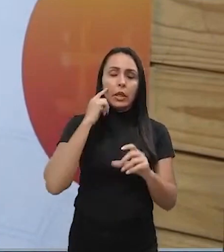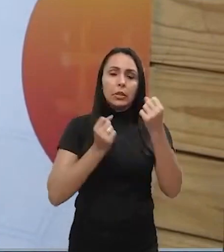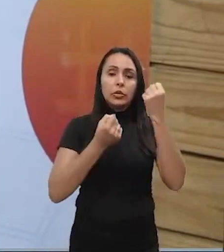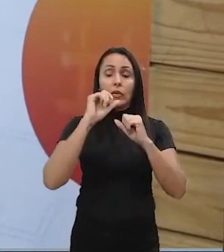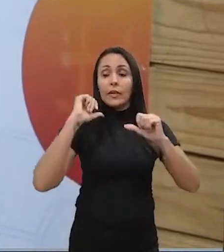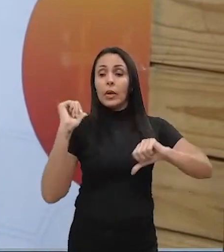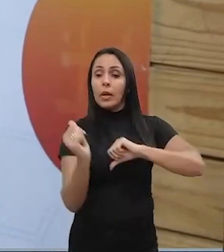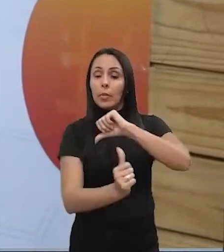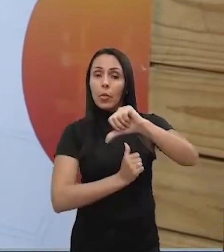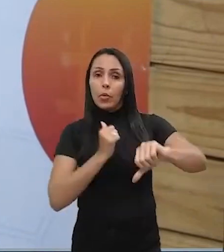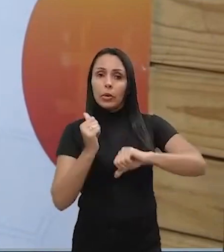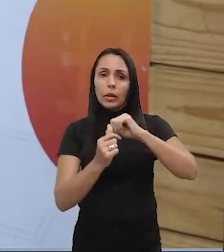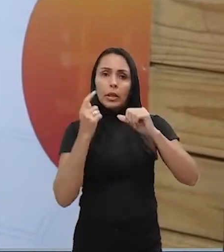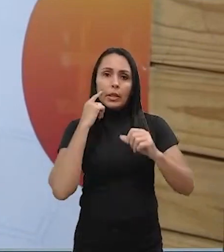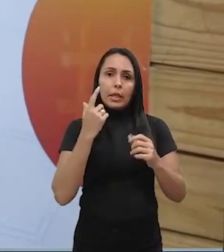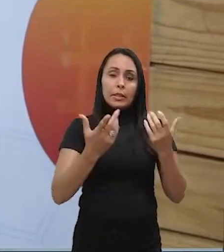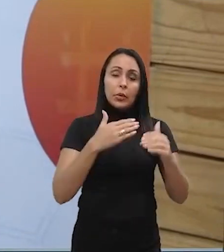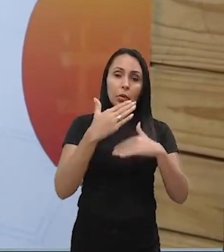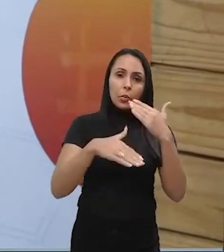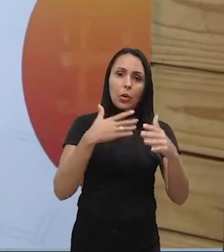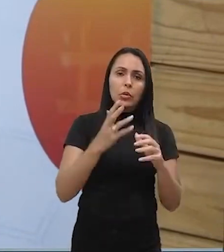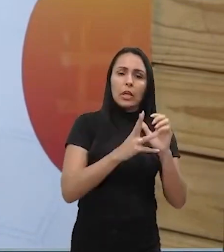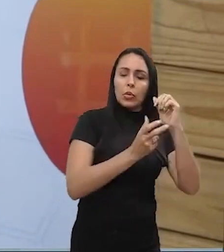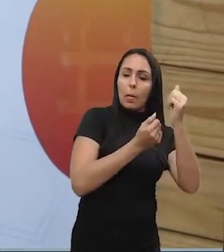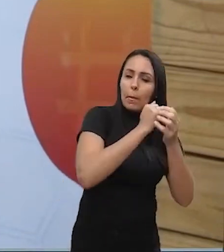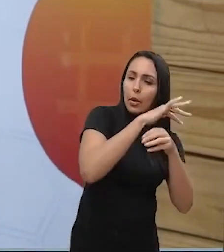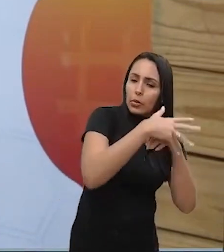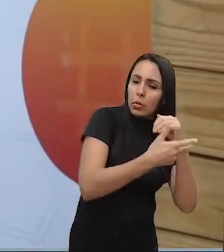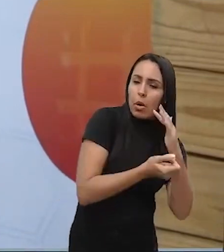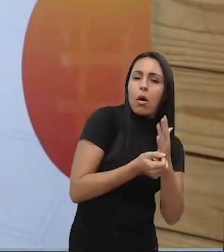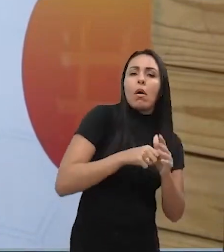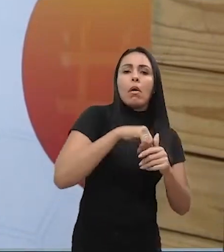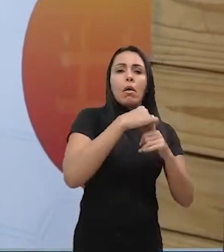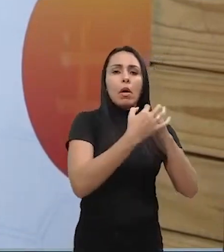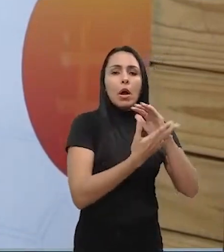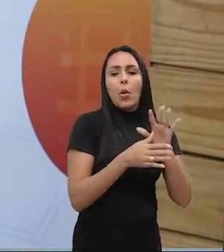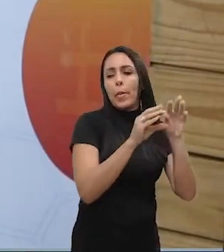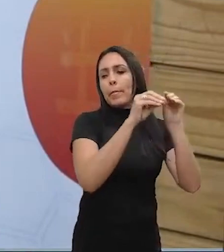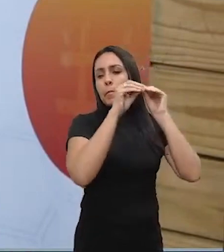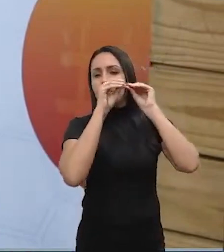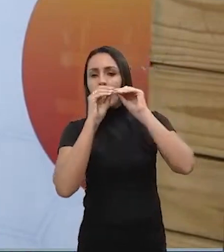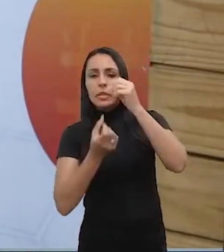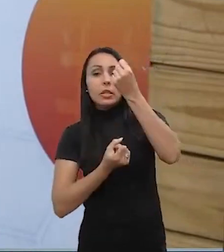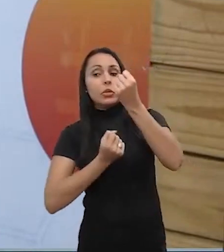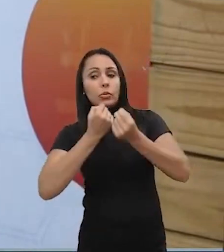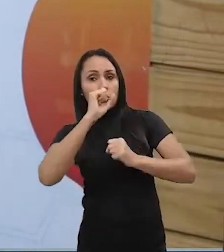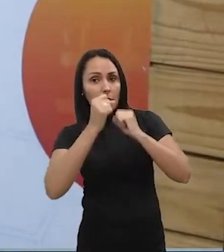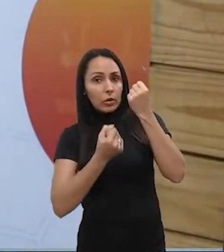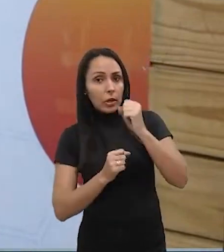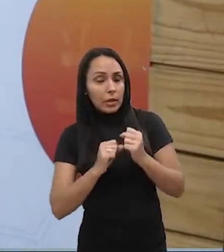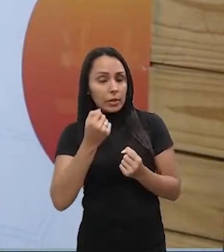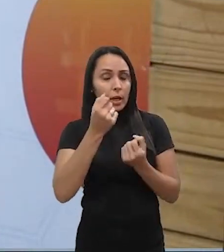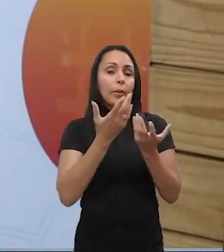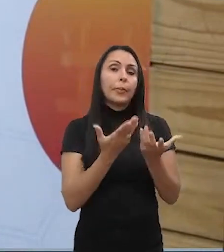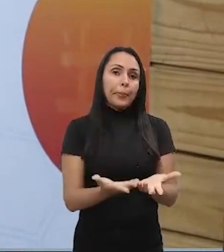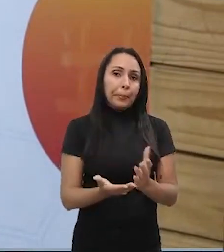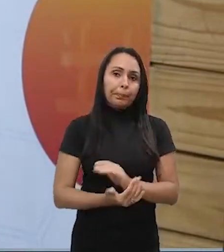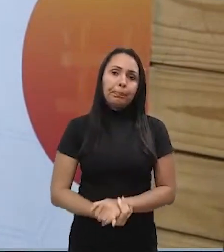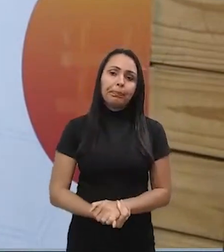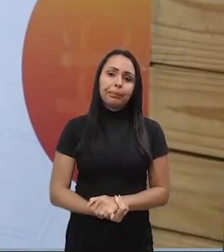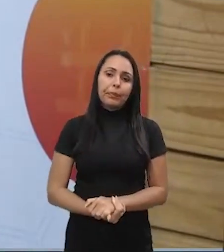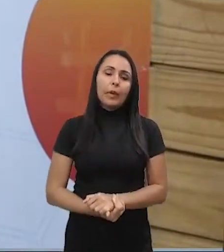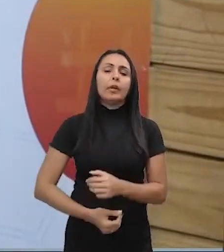ela muda, né? Ela sai daquele processo mais manual, mais artesanal, e passa a ser industrializado com a